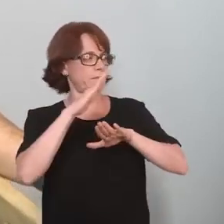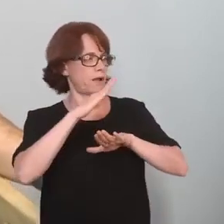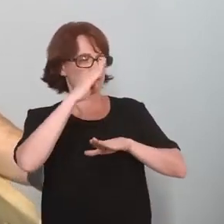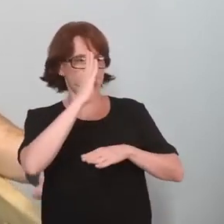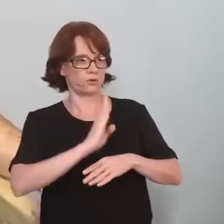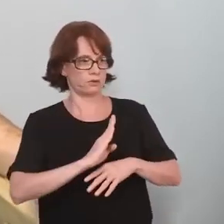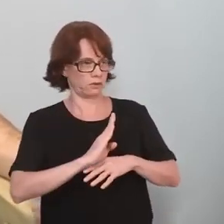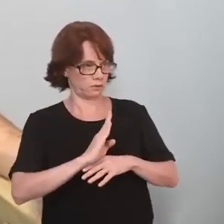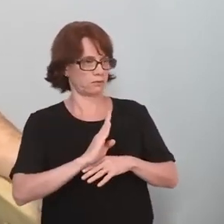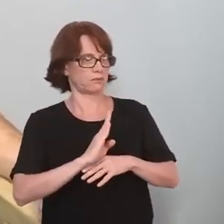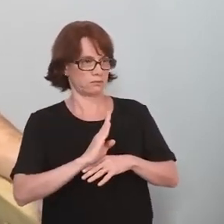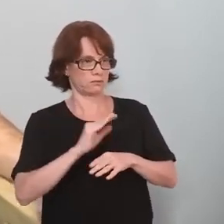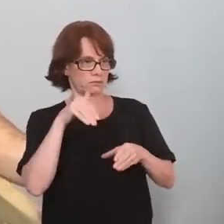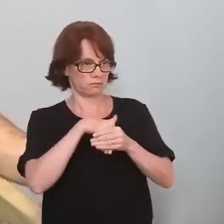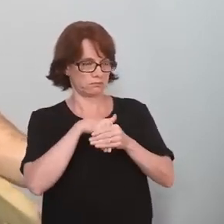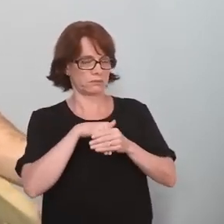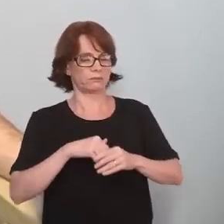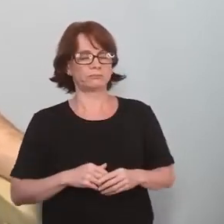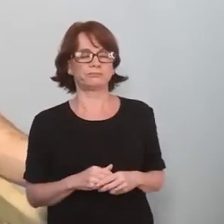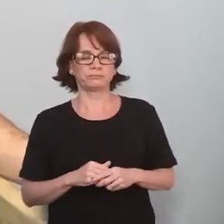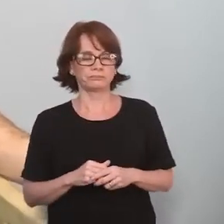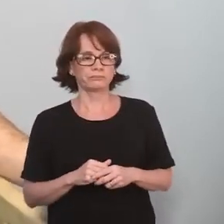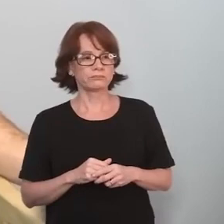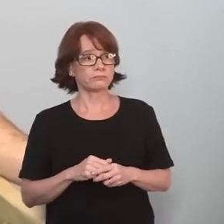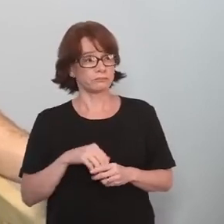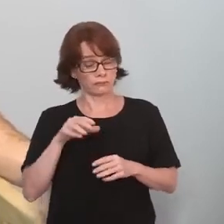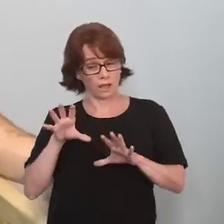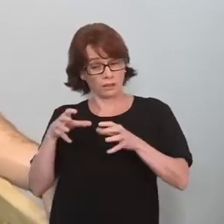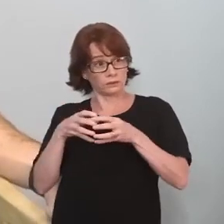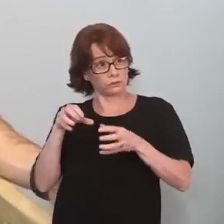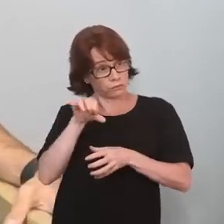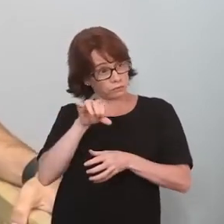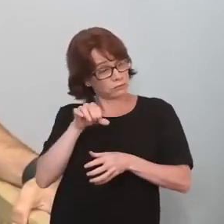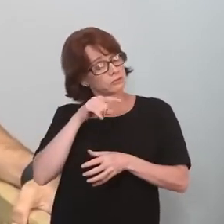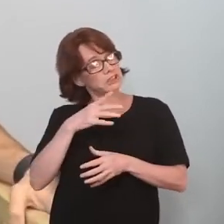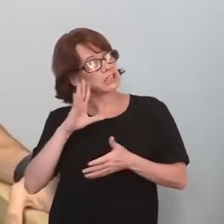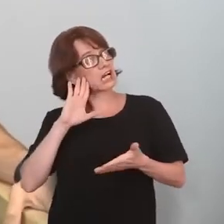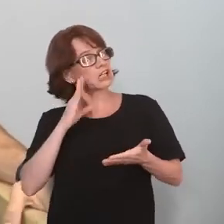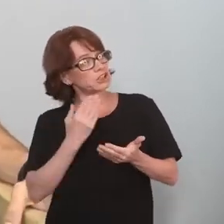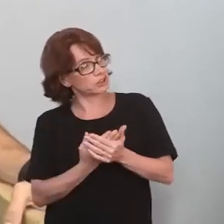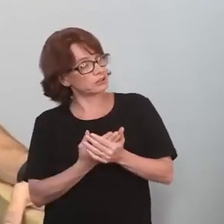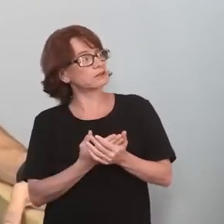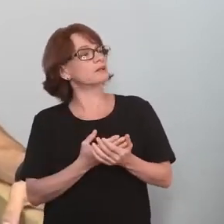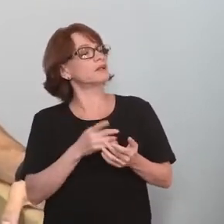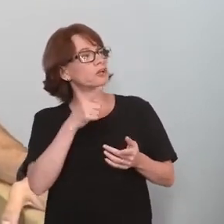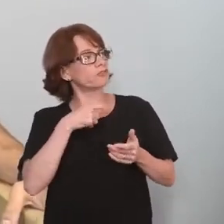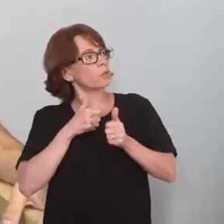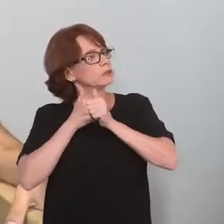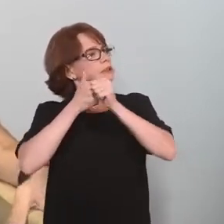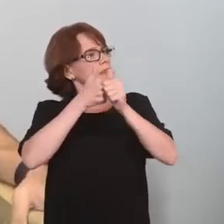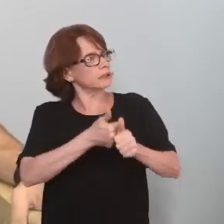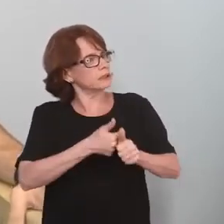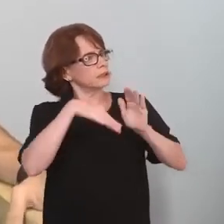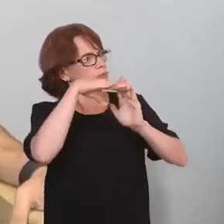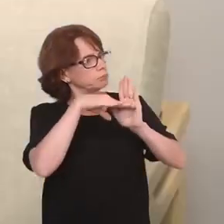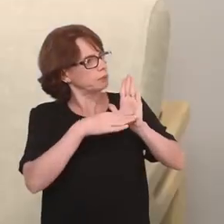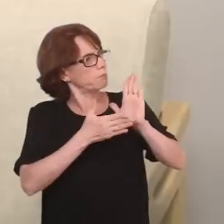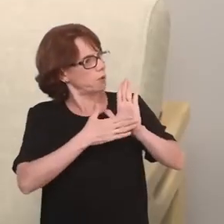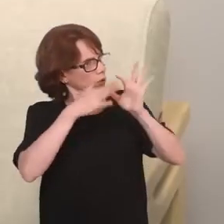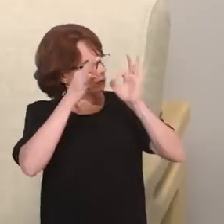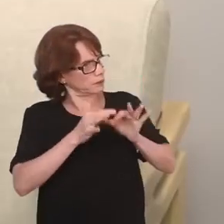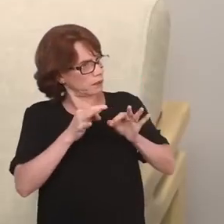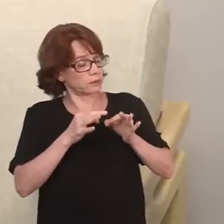Brasil. Esses 99, você imagina que serão fiéis às pautas que os levaram até a Câmara?